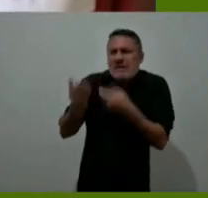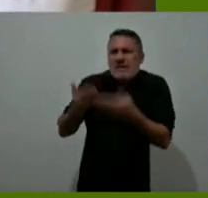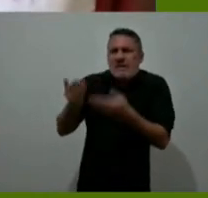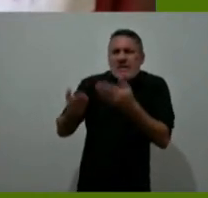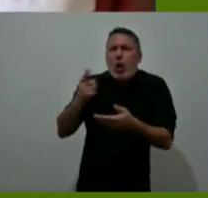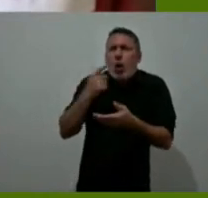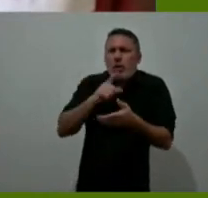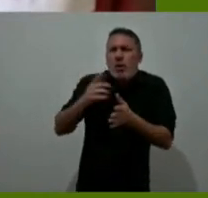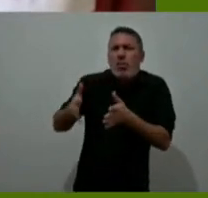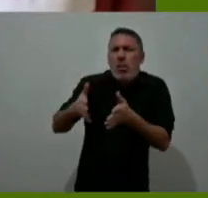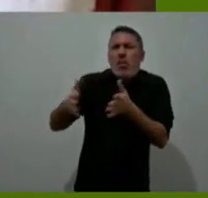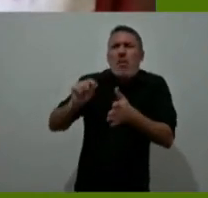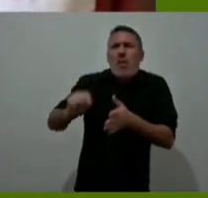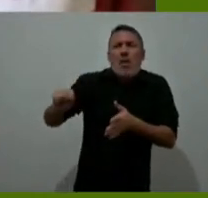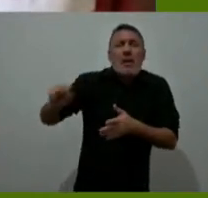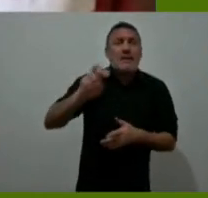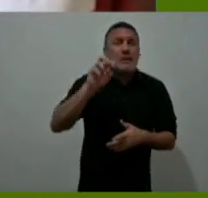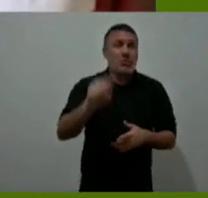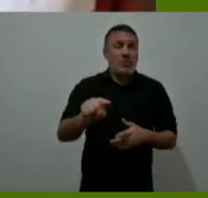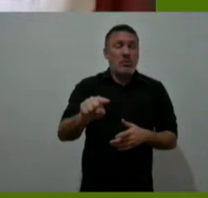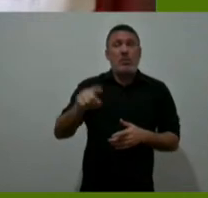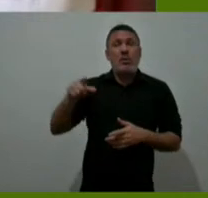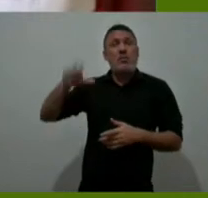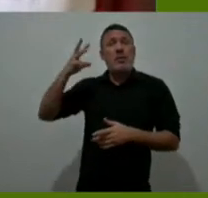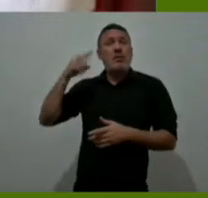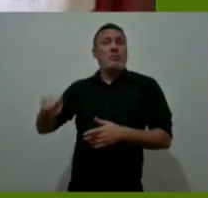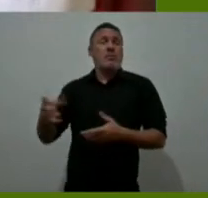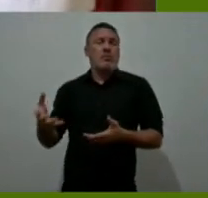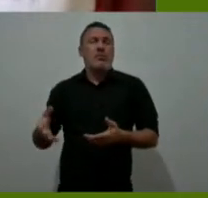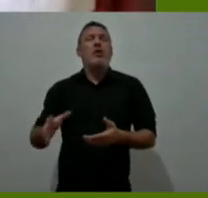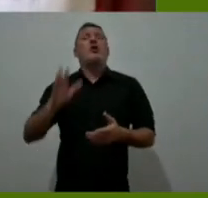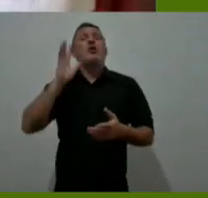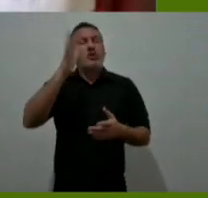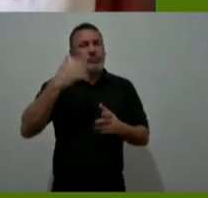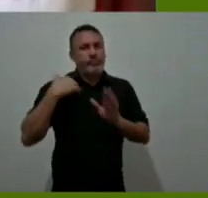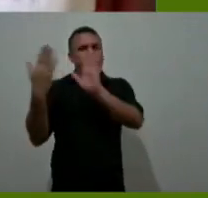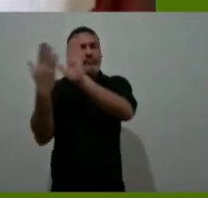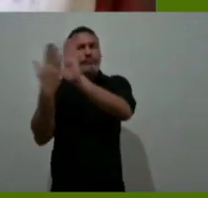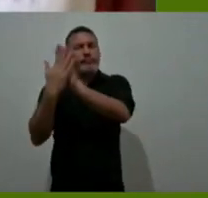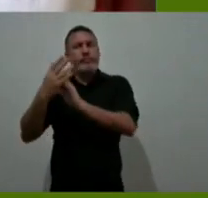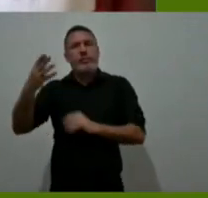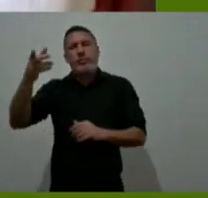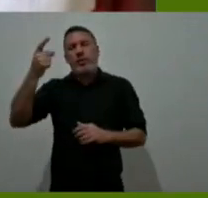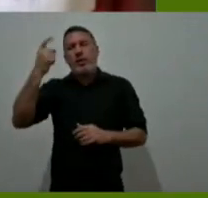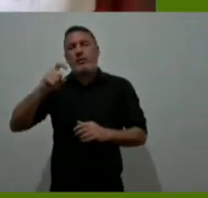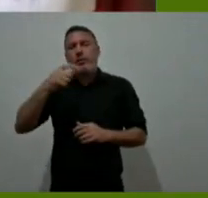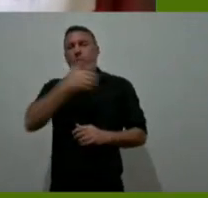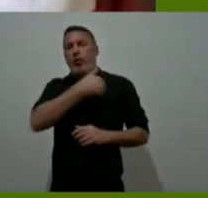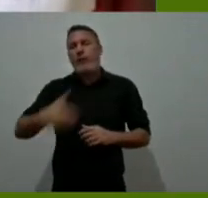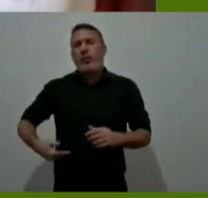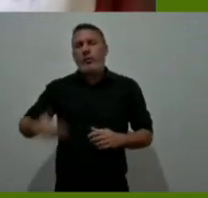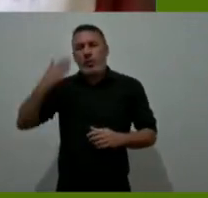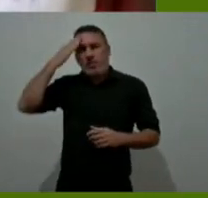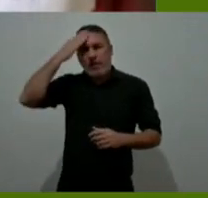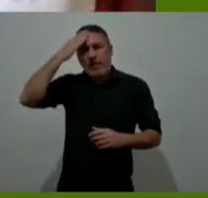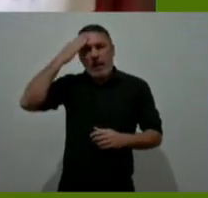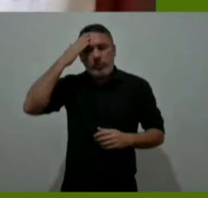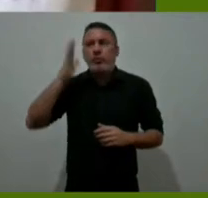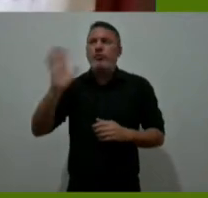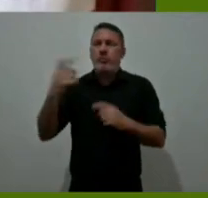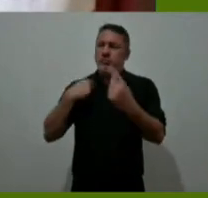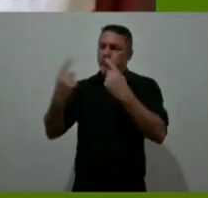tentamos severamente com o governador Paulo Artung, com todas as organizações no Espírito Santo,